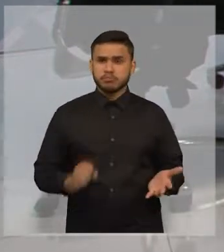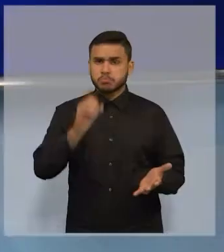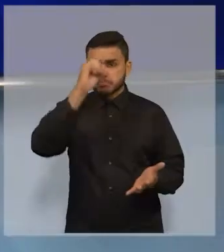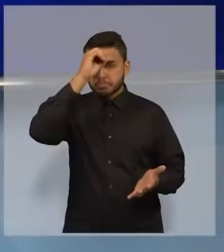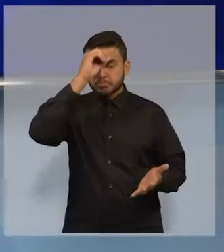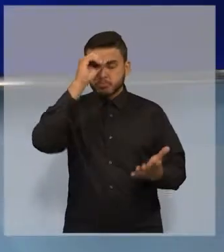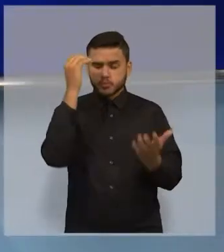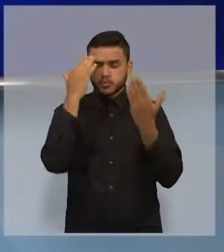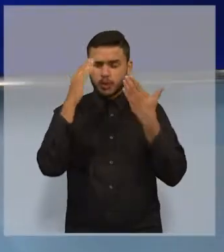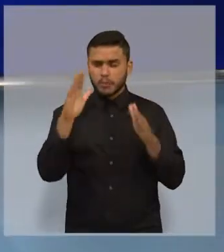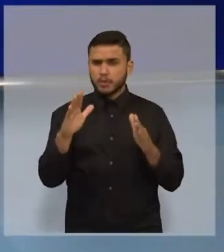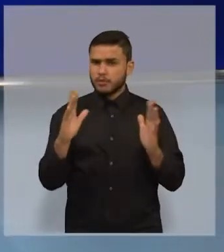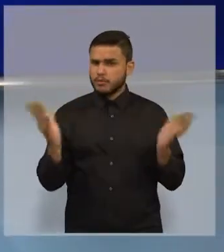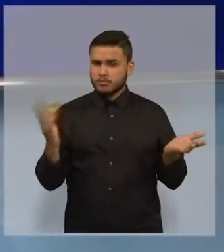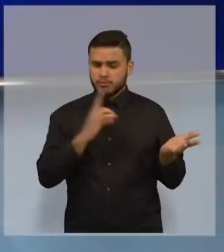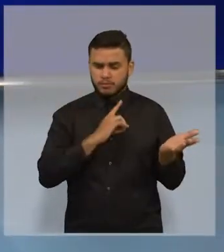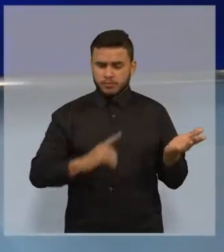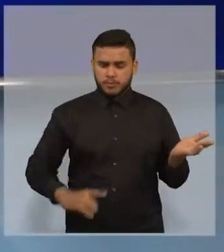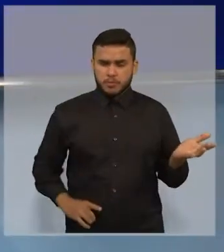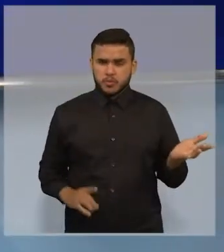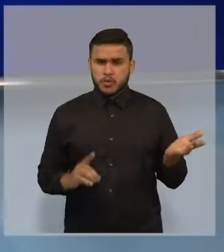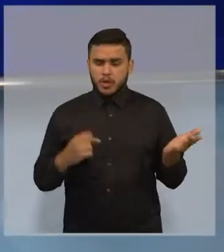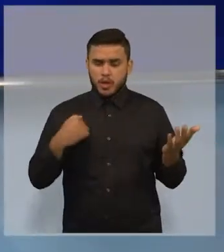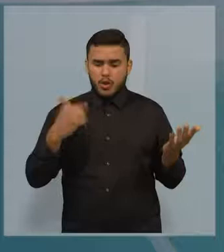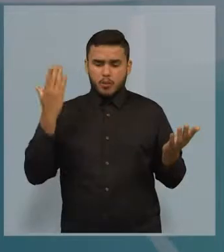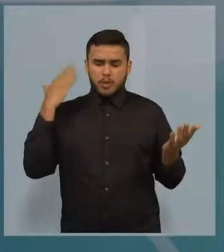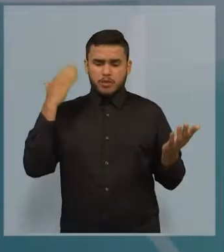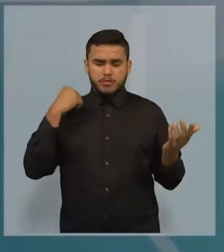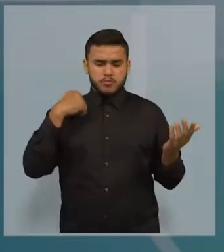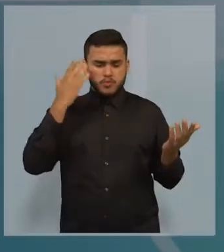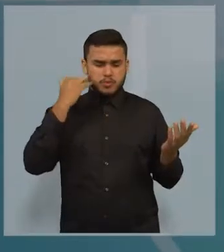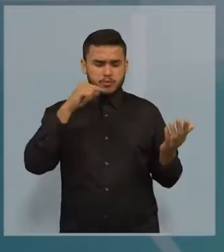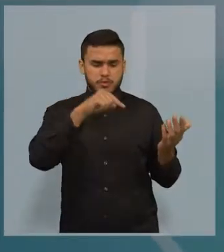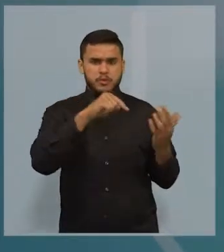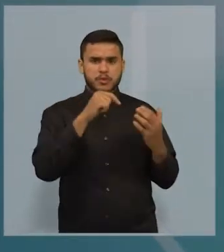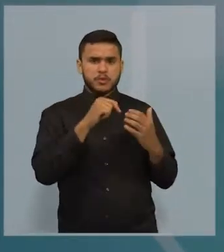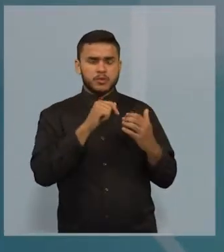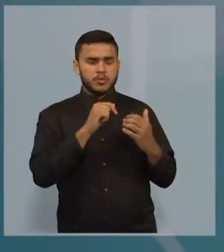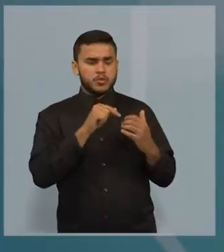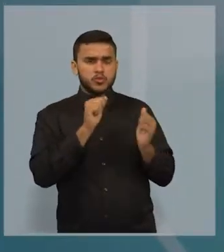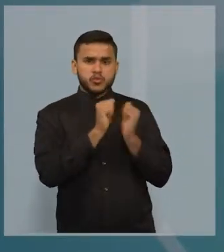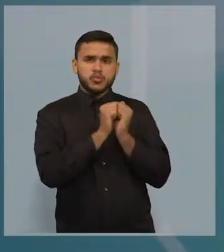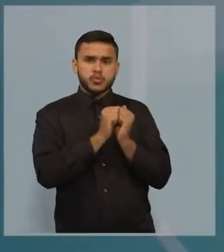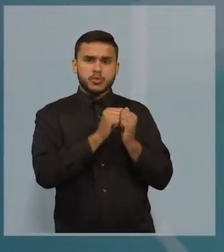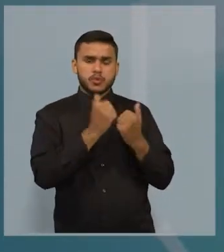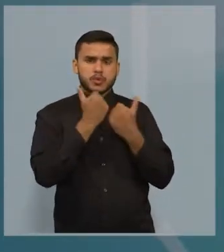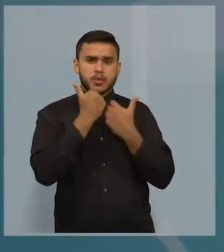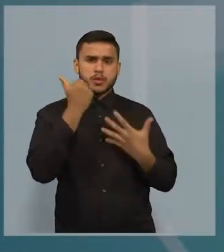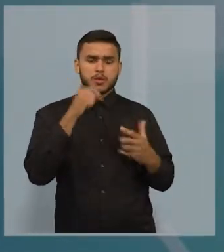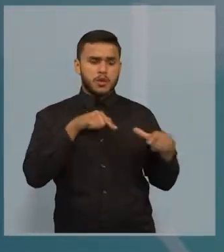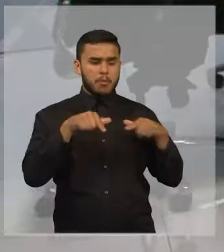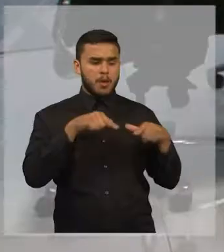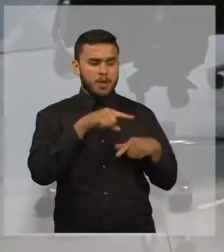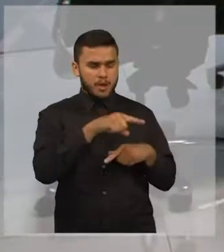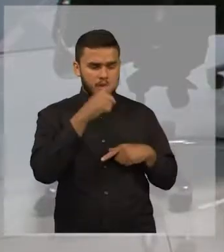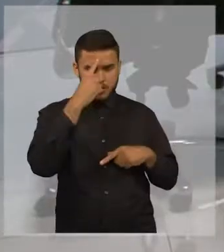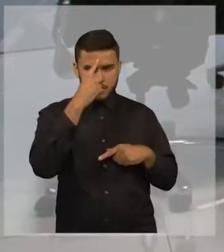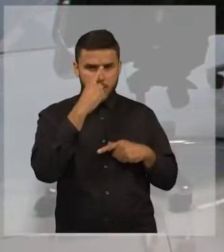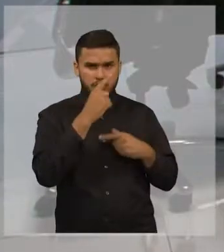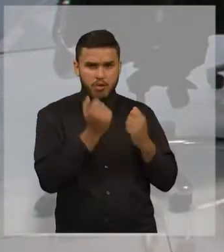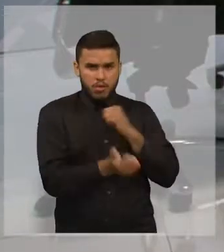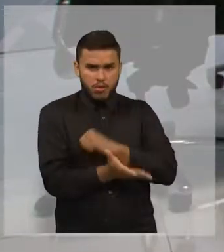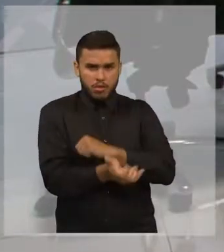versão, o senador não tinha conhecimento à época, como deputado, de que o seu assessor contratava, fazia